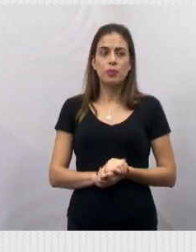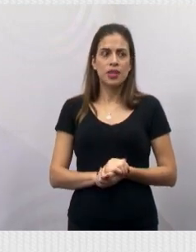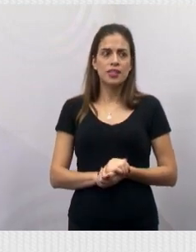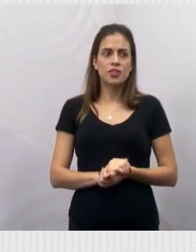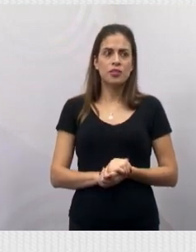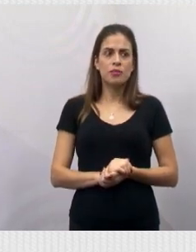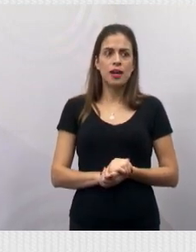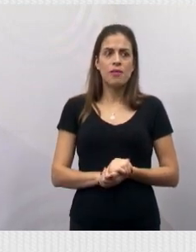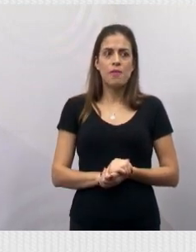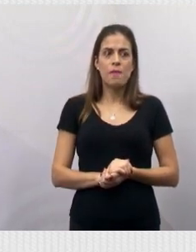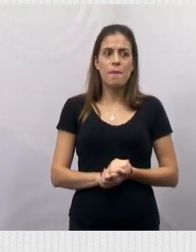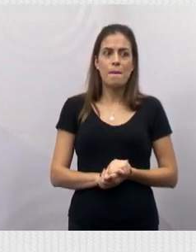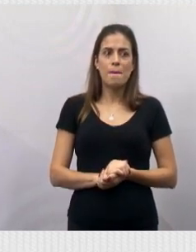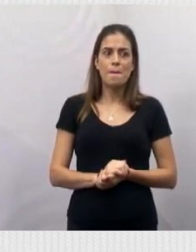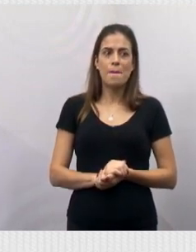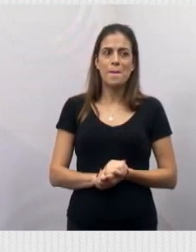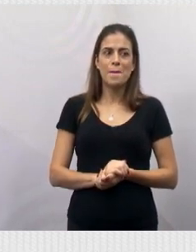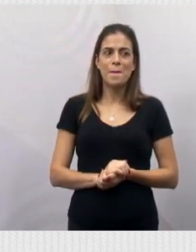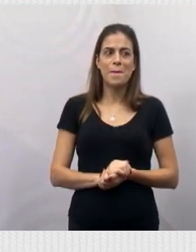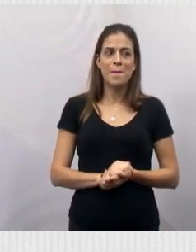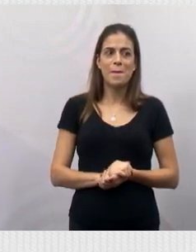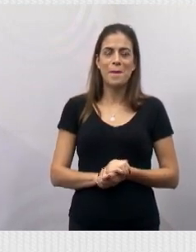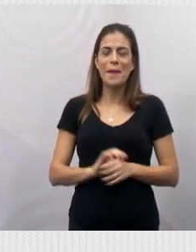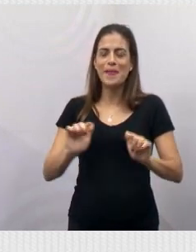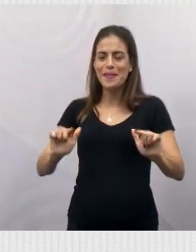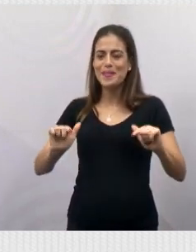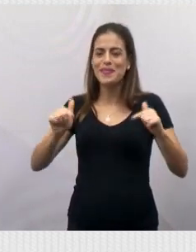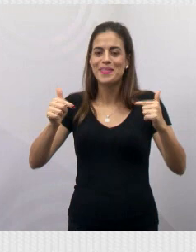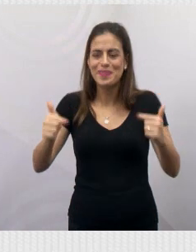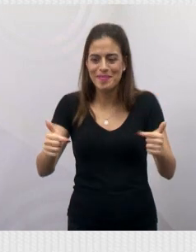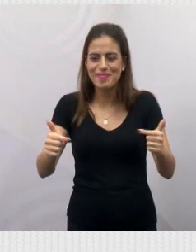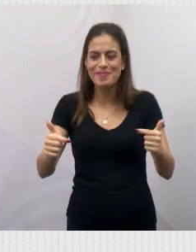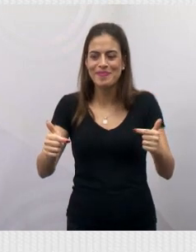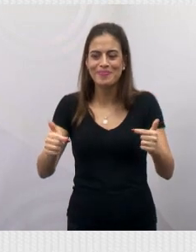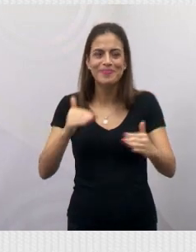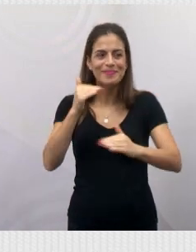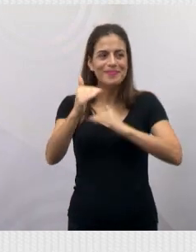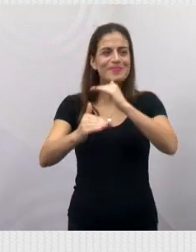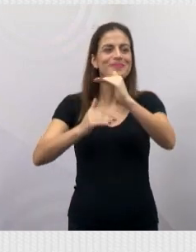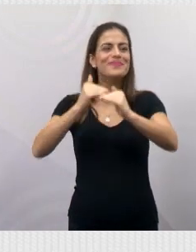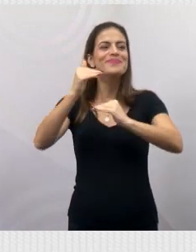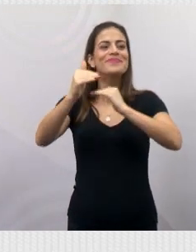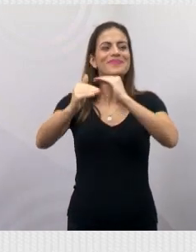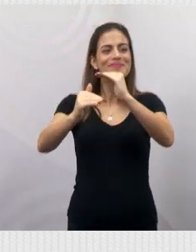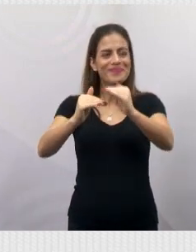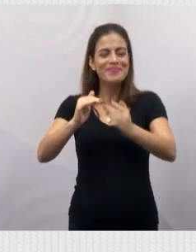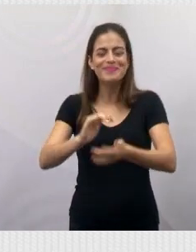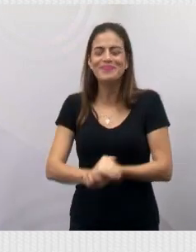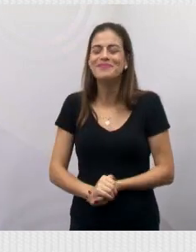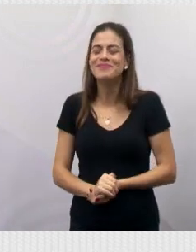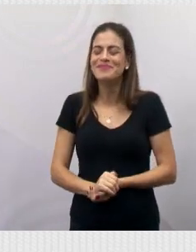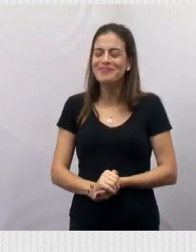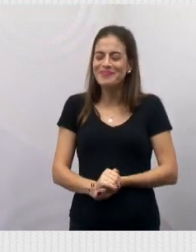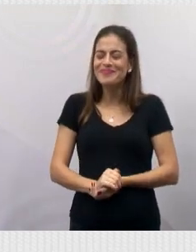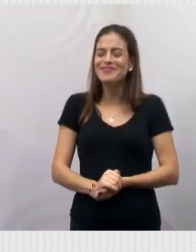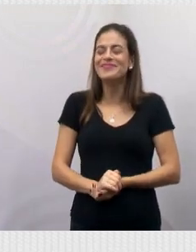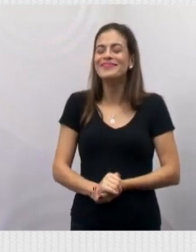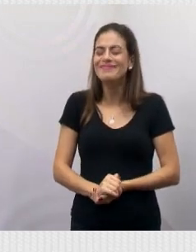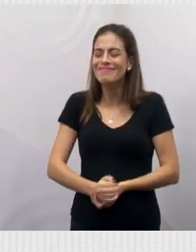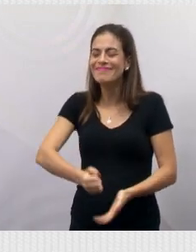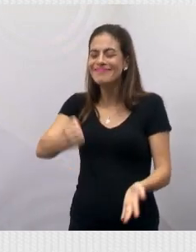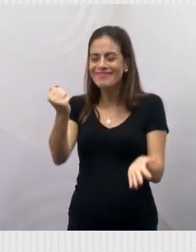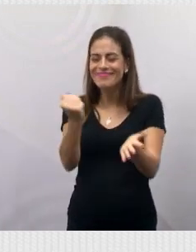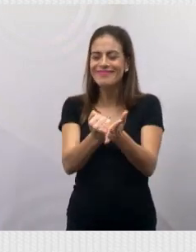privado, porque cada avanço que acontece é uma vitória para o trabalhador. E esse dia foi